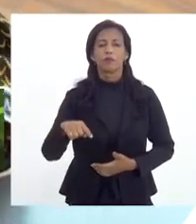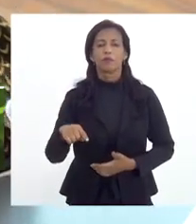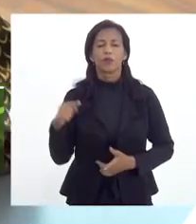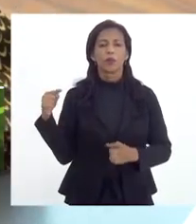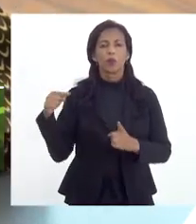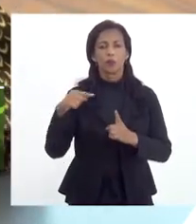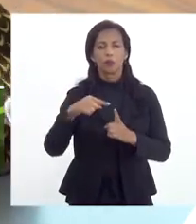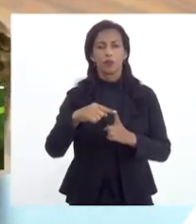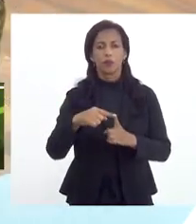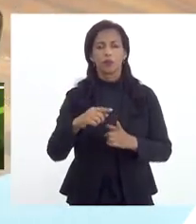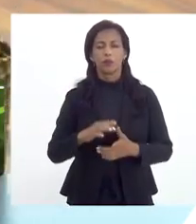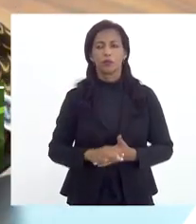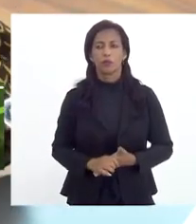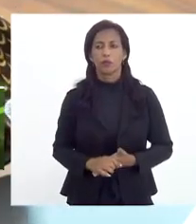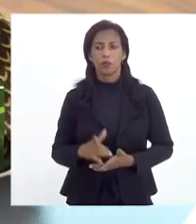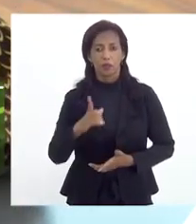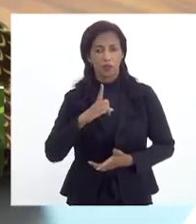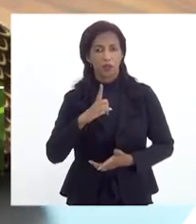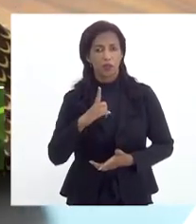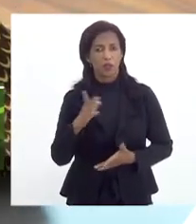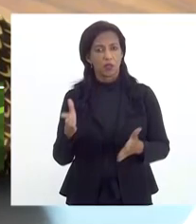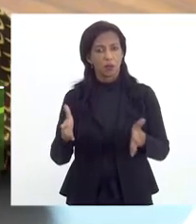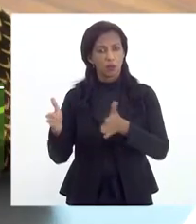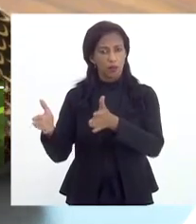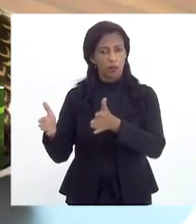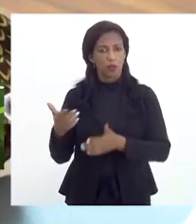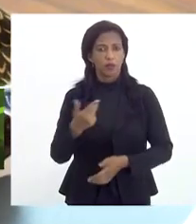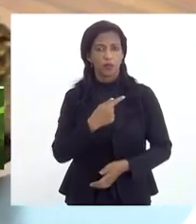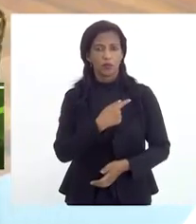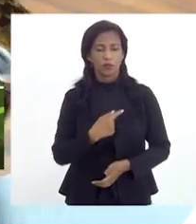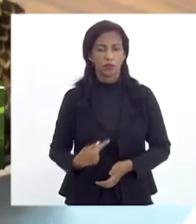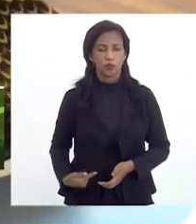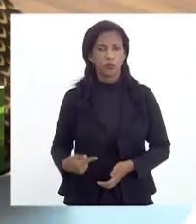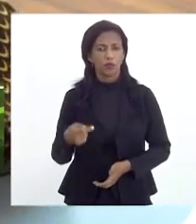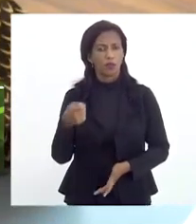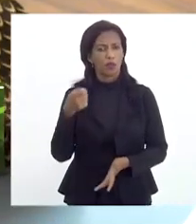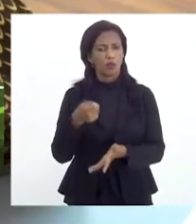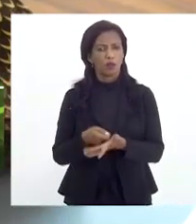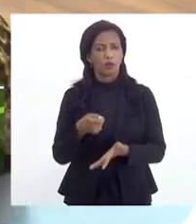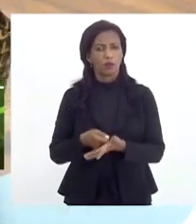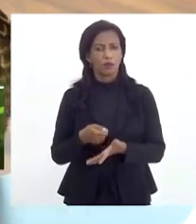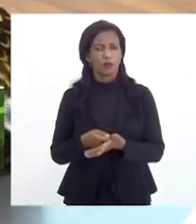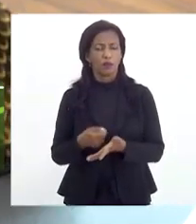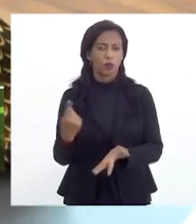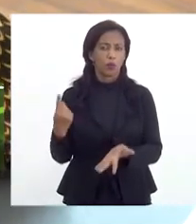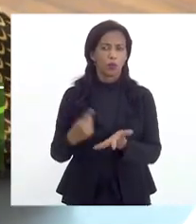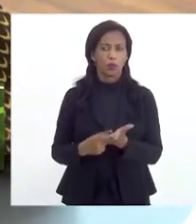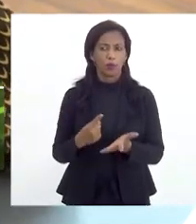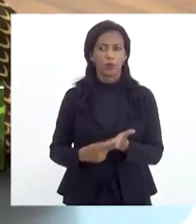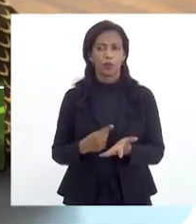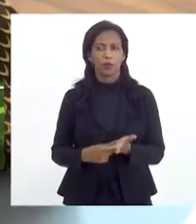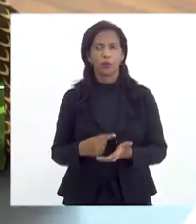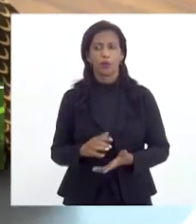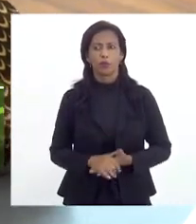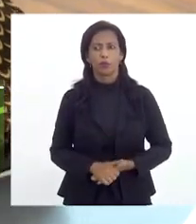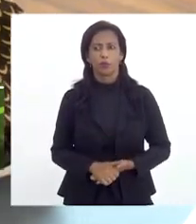objetivos E que haja por parte do governo Efetivamente um compromisso